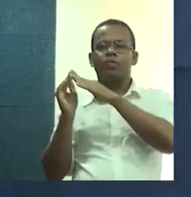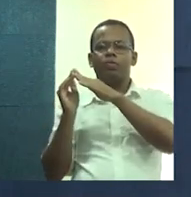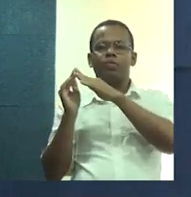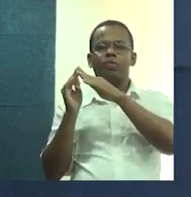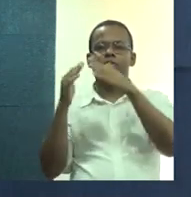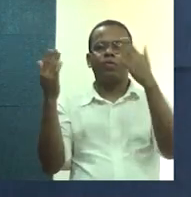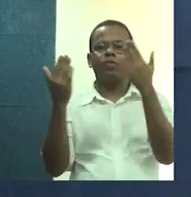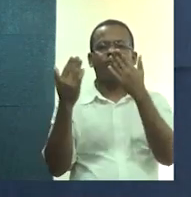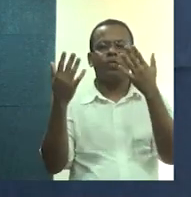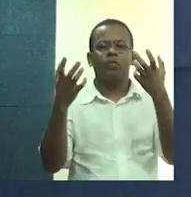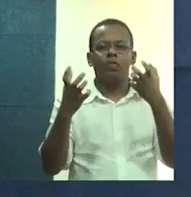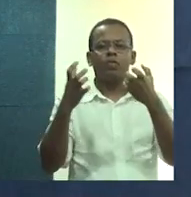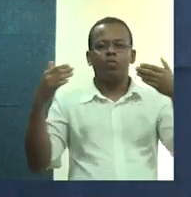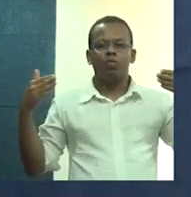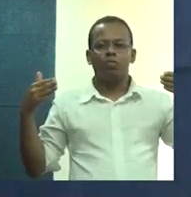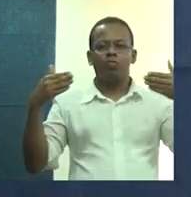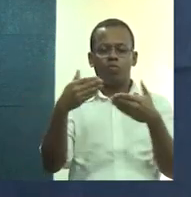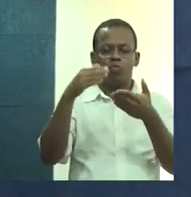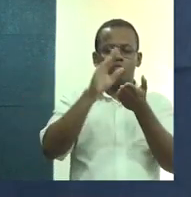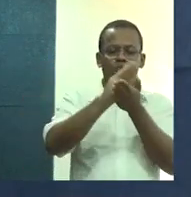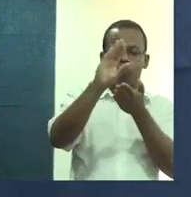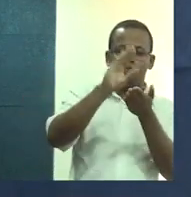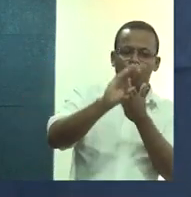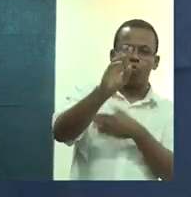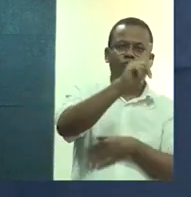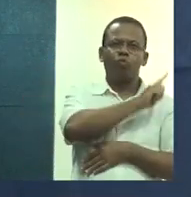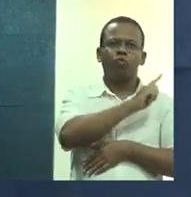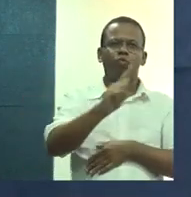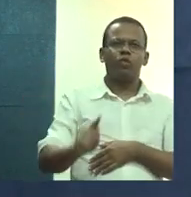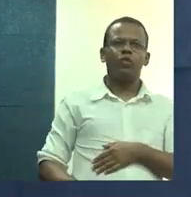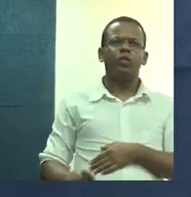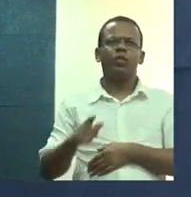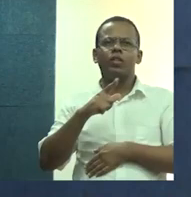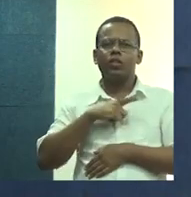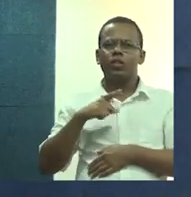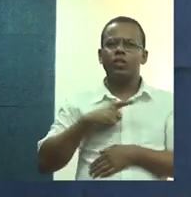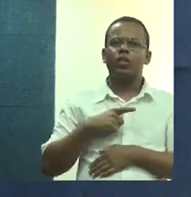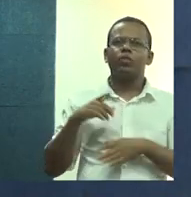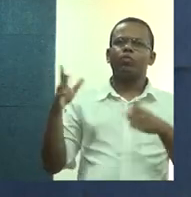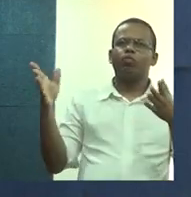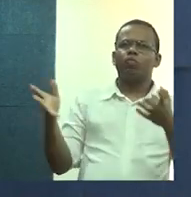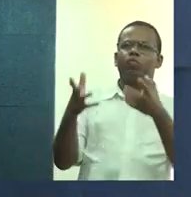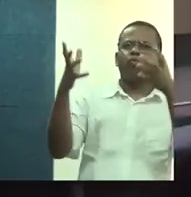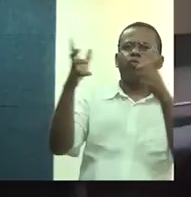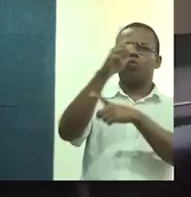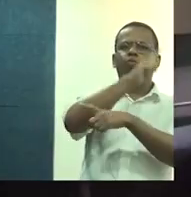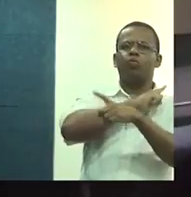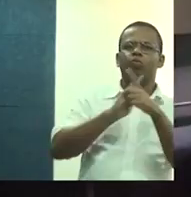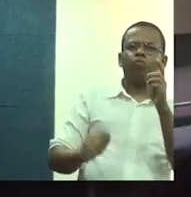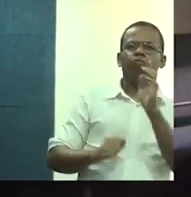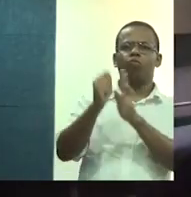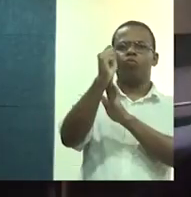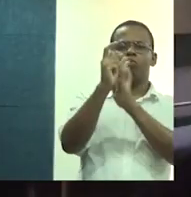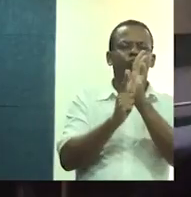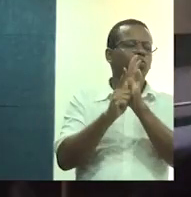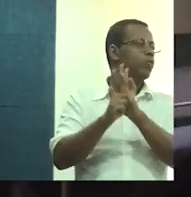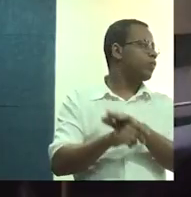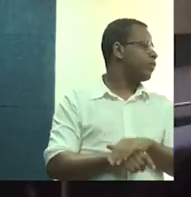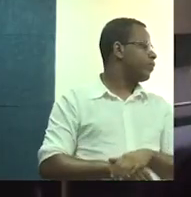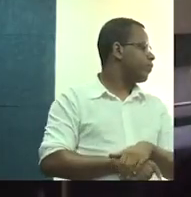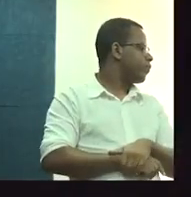do governo e aí a gente quer canalizar o investimento público e dá protagonismo político a essa agenda